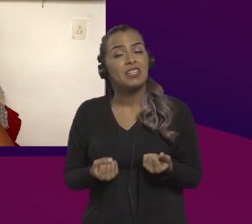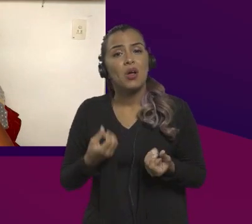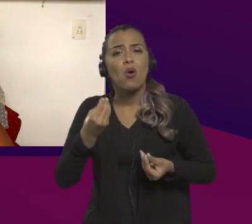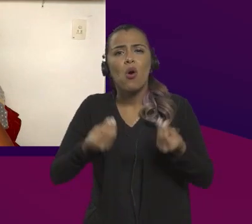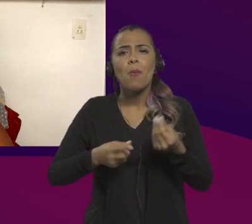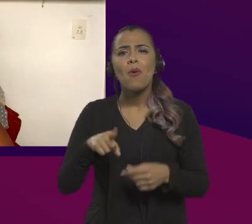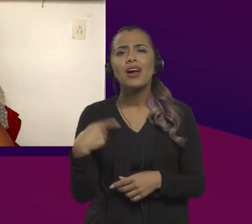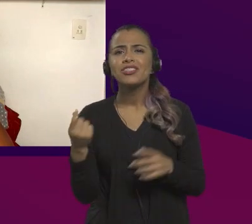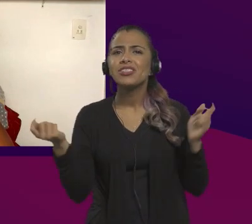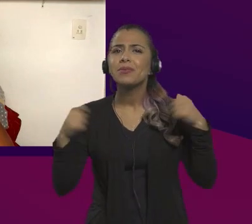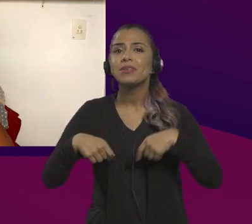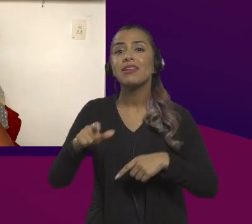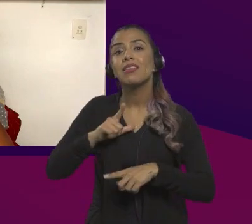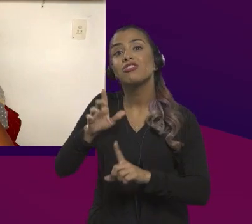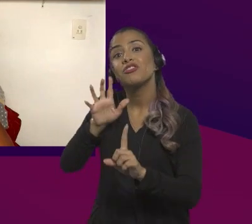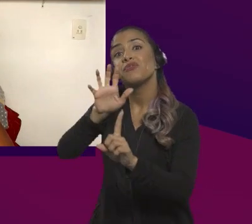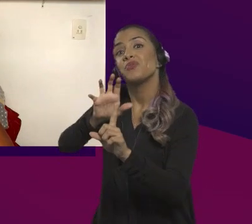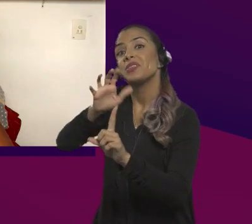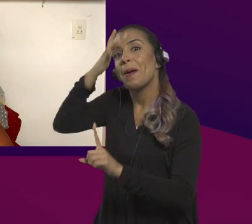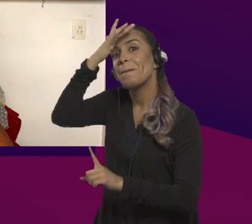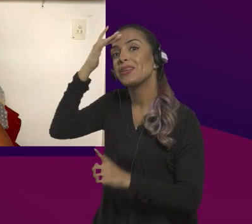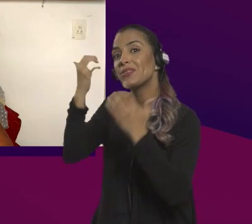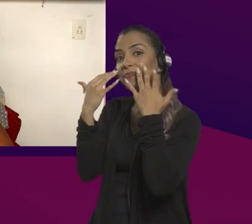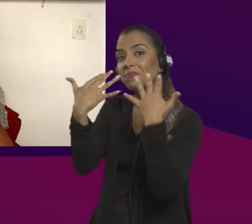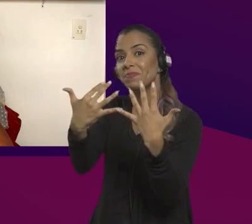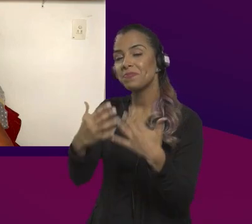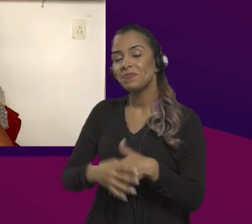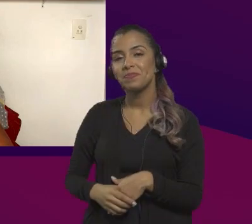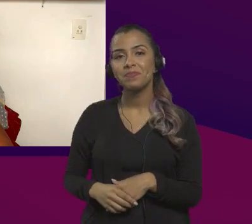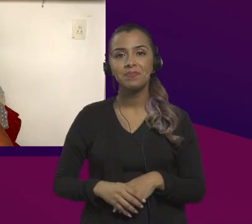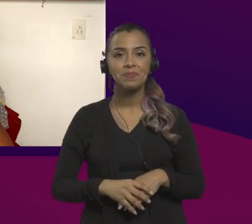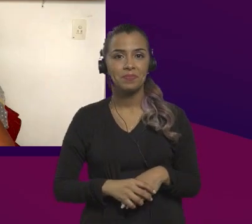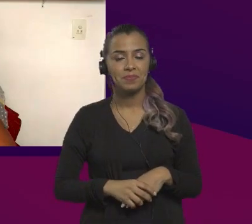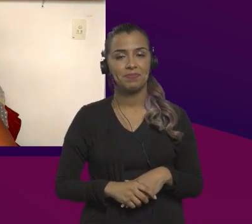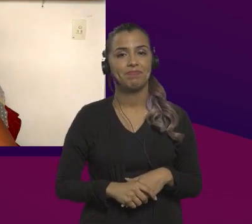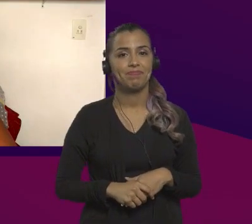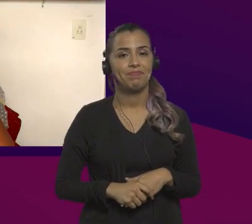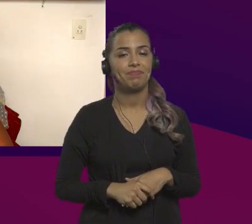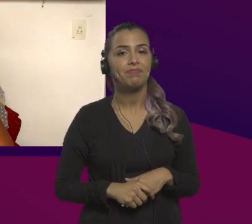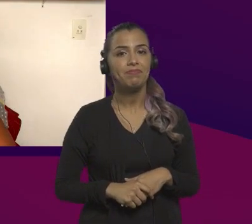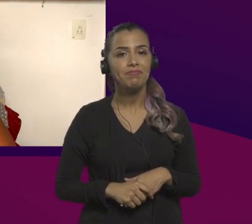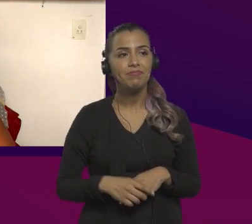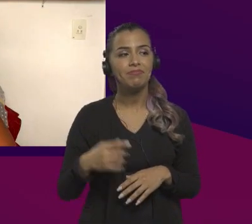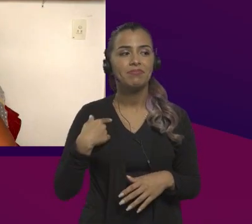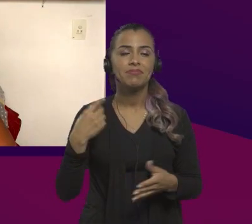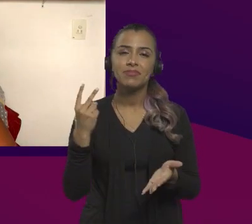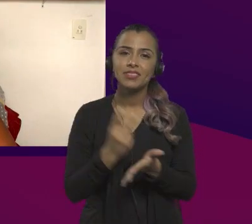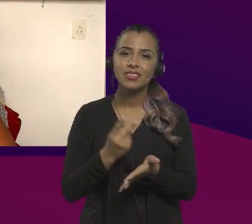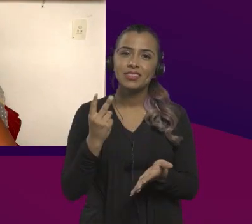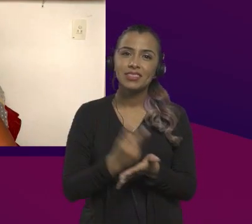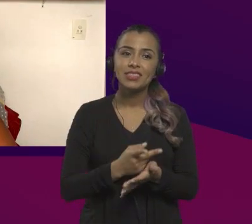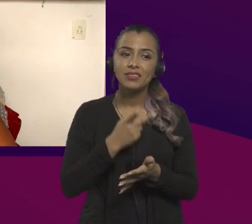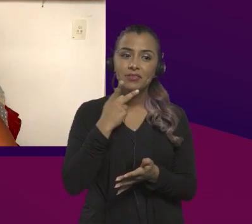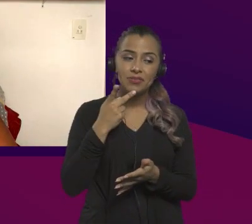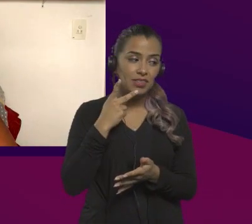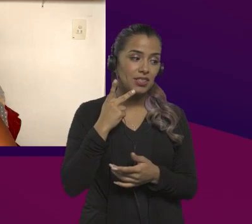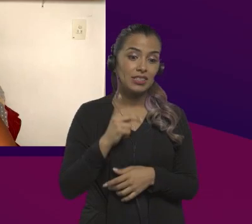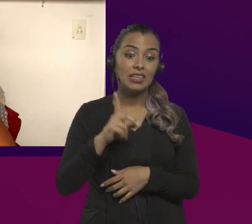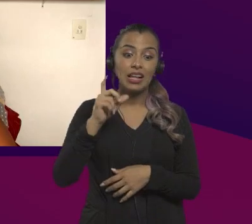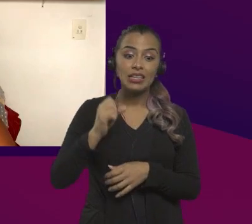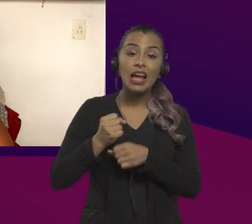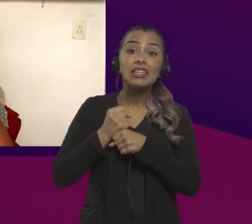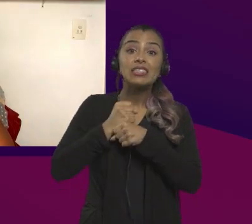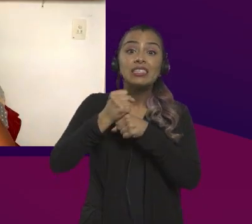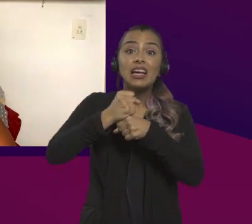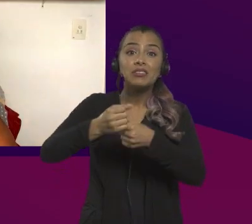assistindo? Vai falar. Bom, eu sempre digo que daqui a 10, 20 anos, eu não quero estar falando das mesmas coisas que eu falo